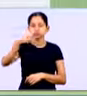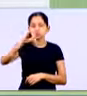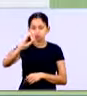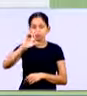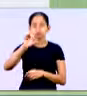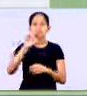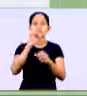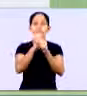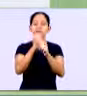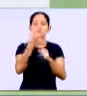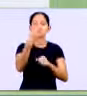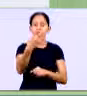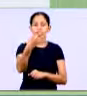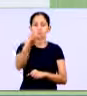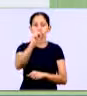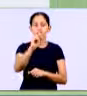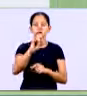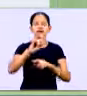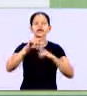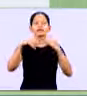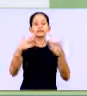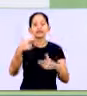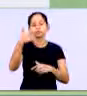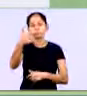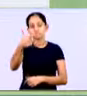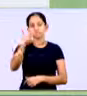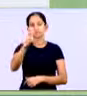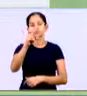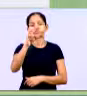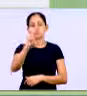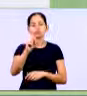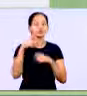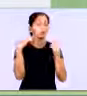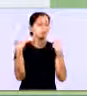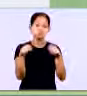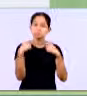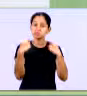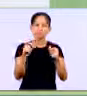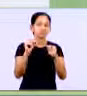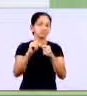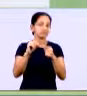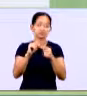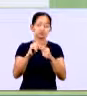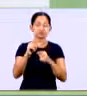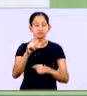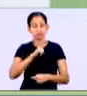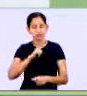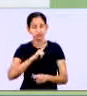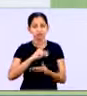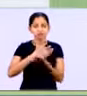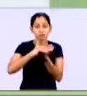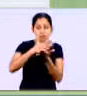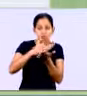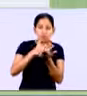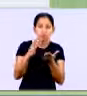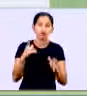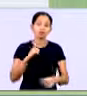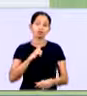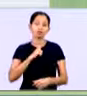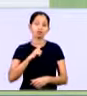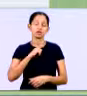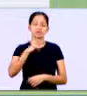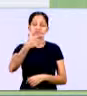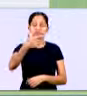48 vão ser 258 mil quilos. Certo? Essa é a minha necessidade de produção. O meu estoque inicial era de 21 mil